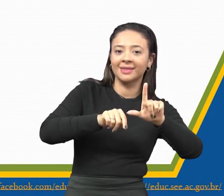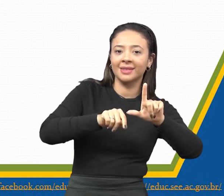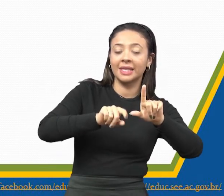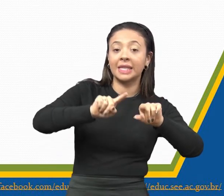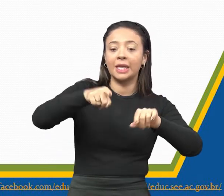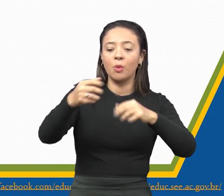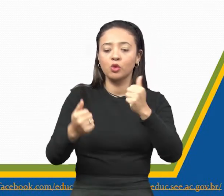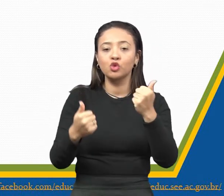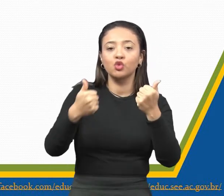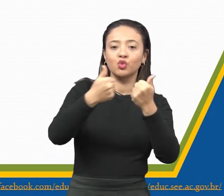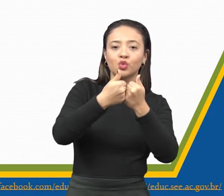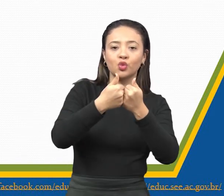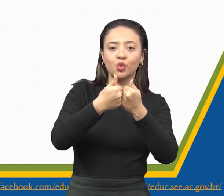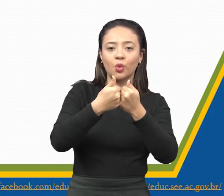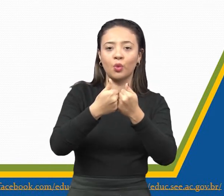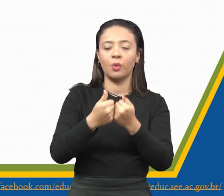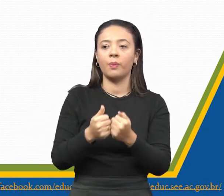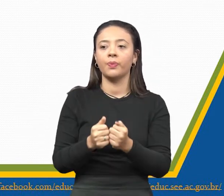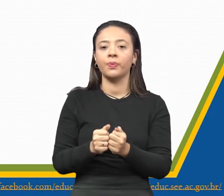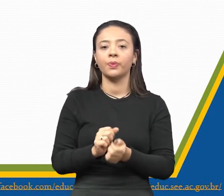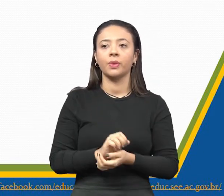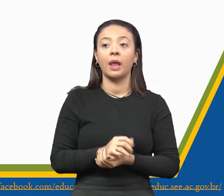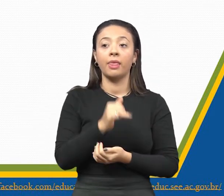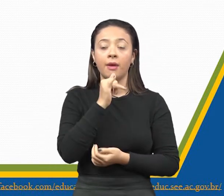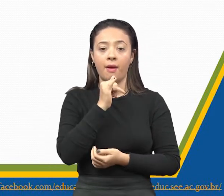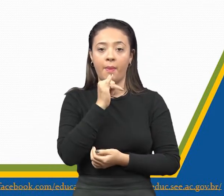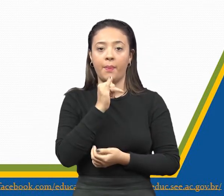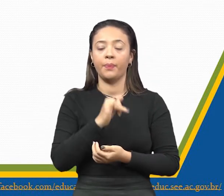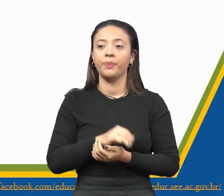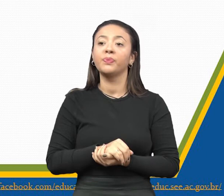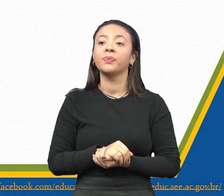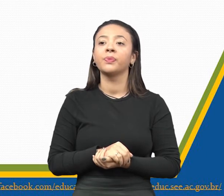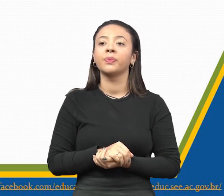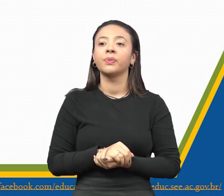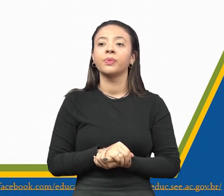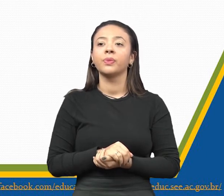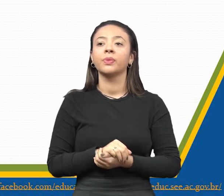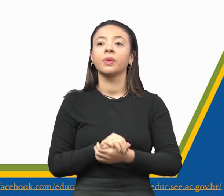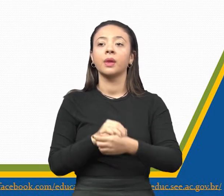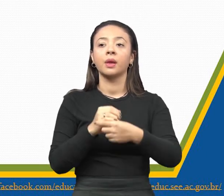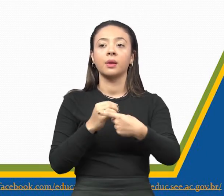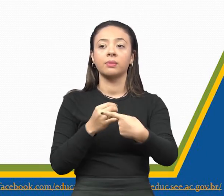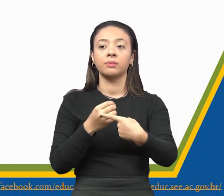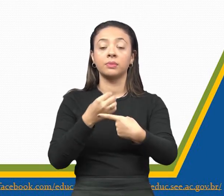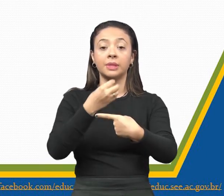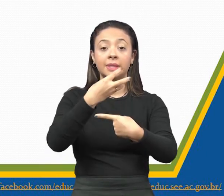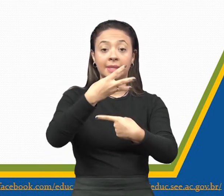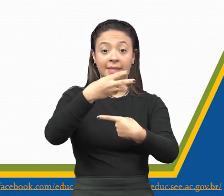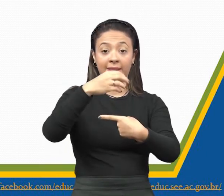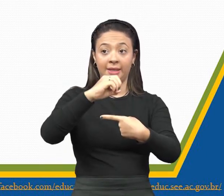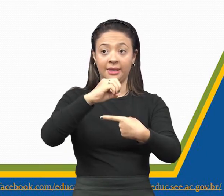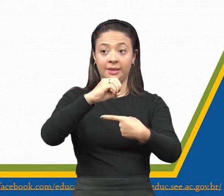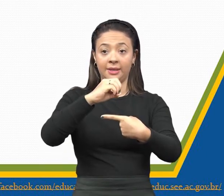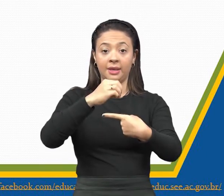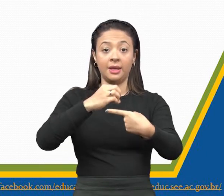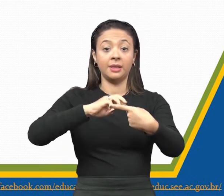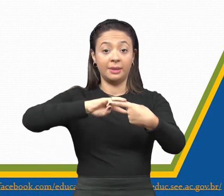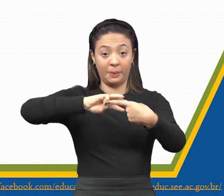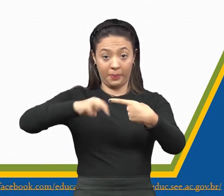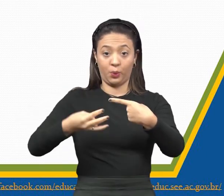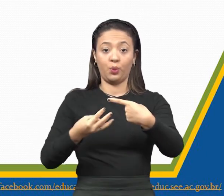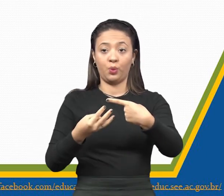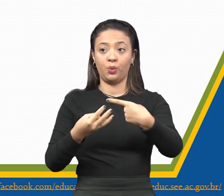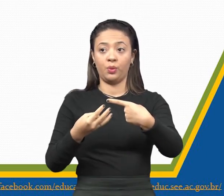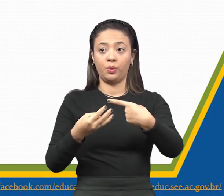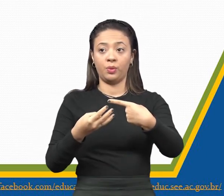comum. Vai ficar dessa forma aqui, ó, gente. Notem que eu fiquei com duas frações. A partir daí, eu vou